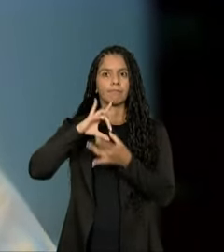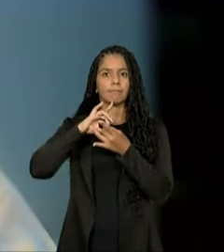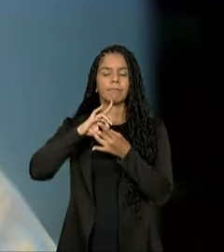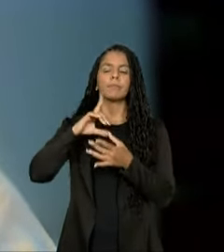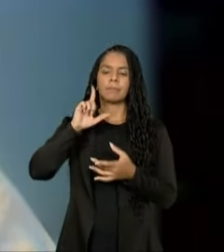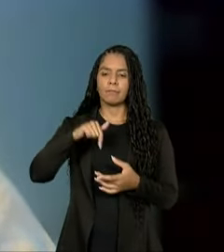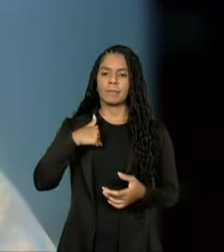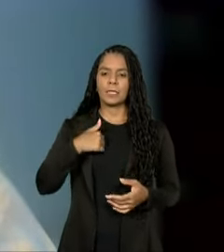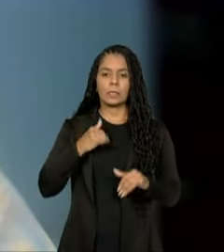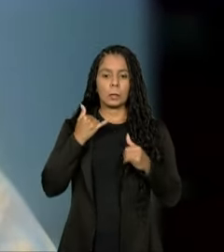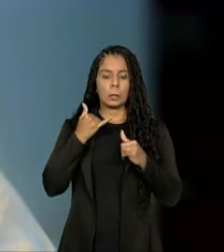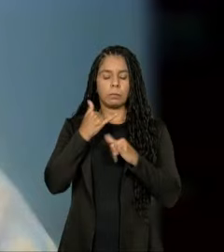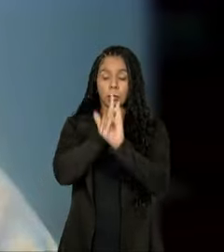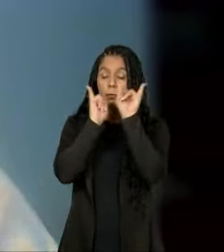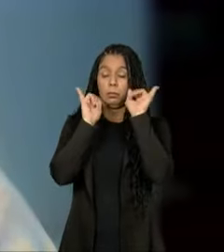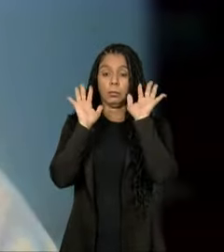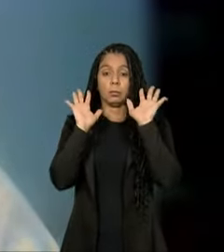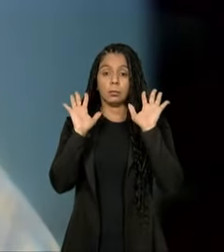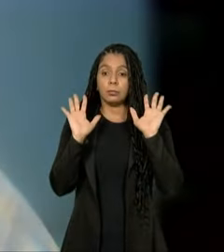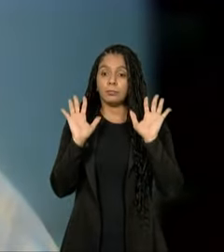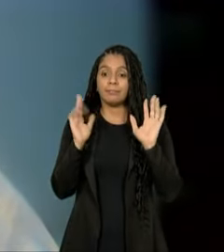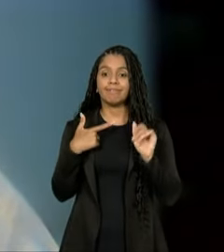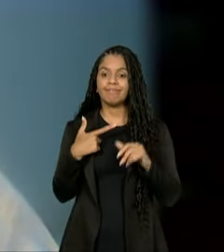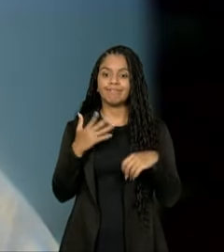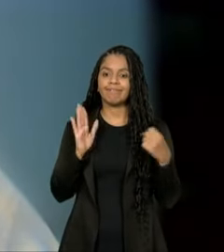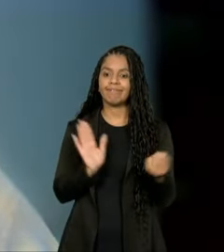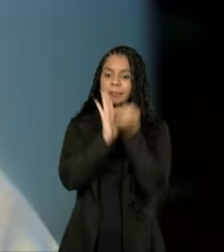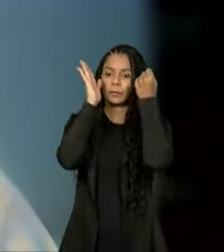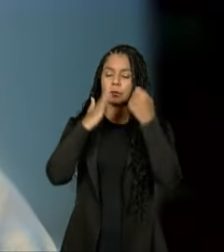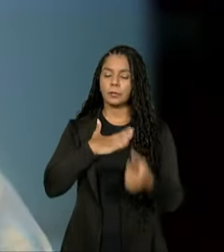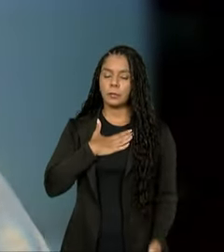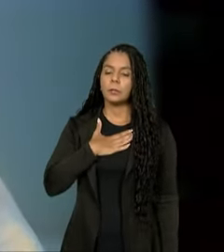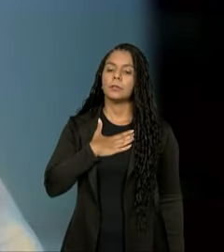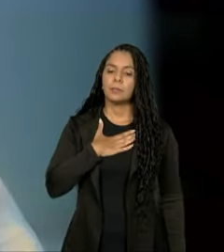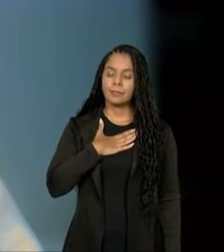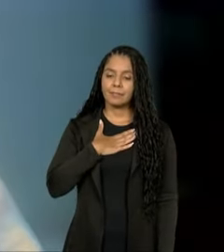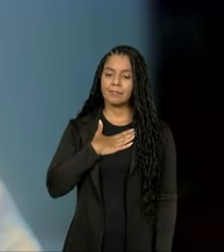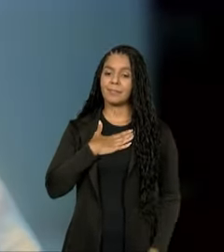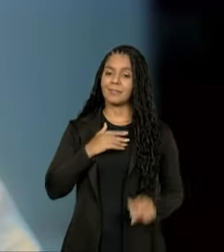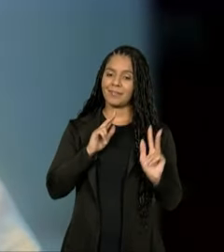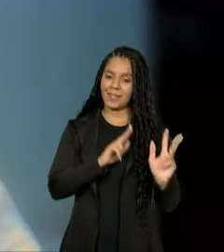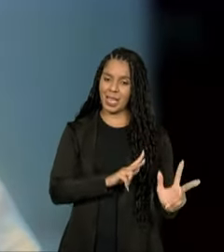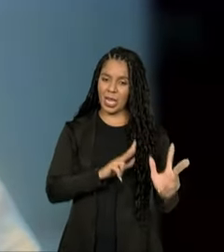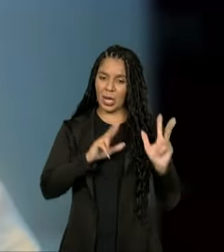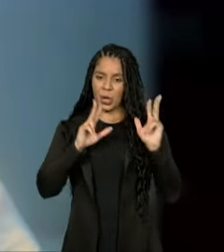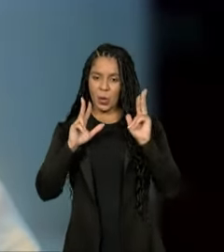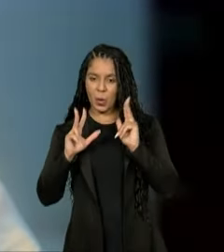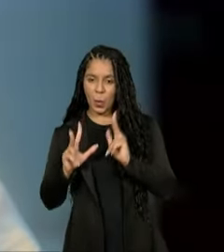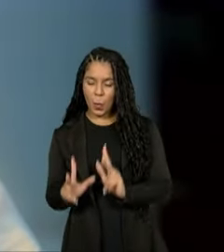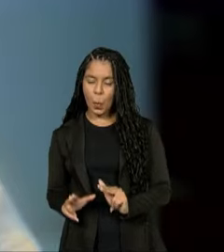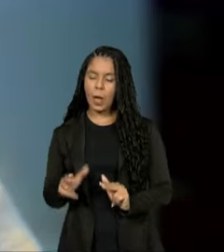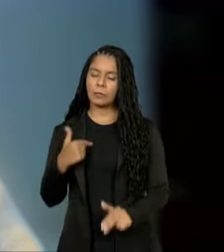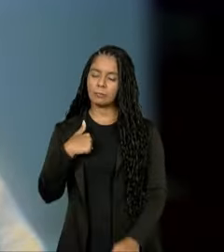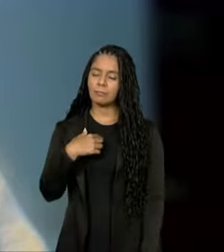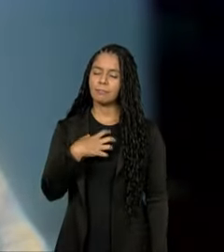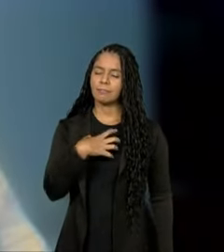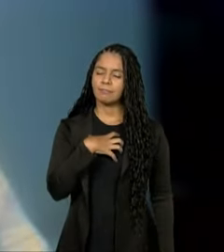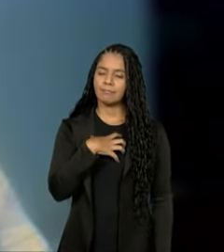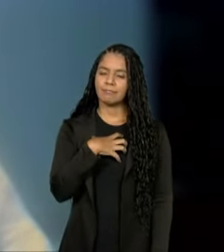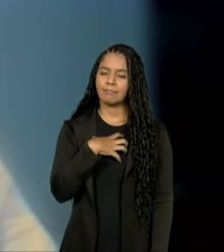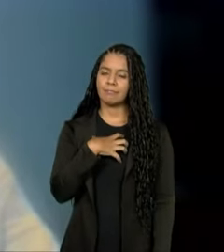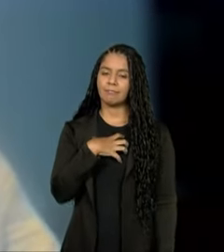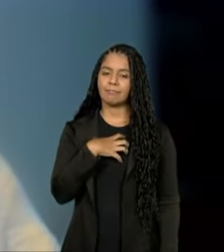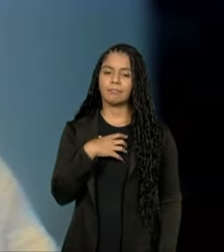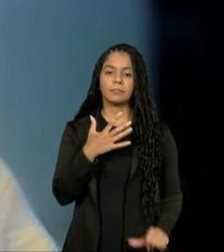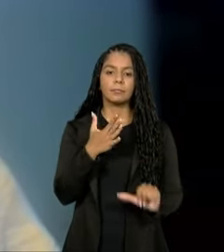muito chocante, foi muito impactante, né? Na mesma medida que eu tive